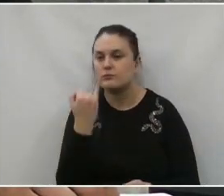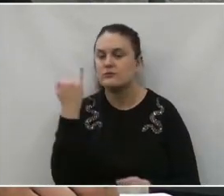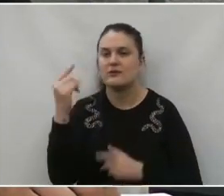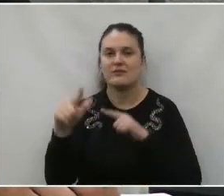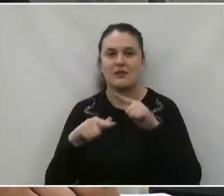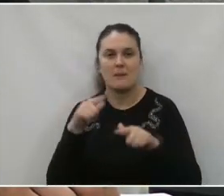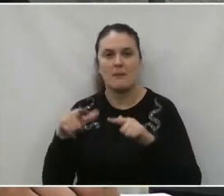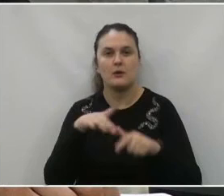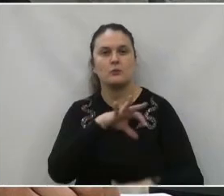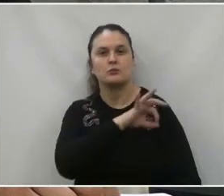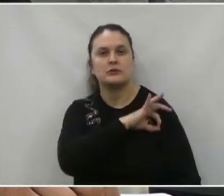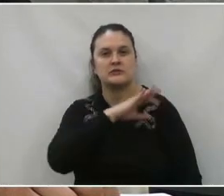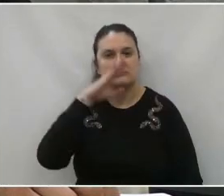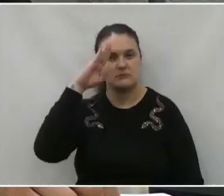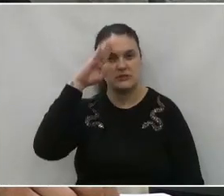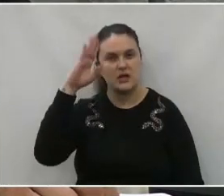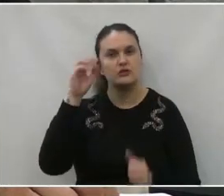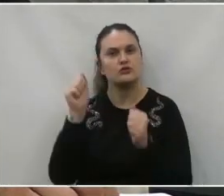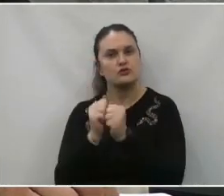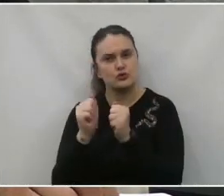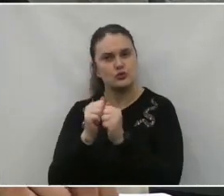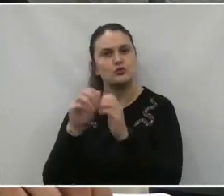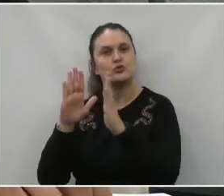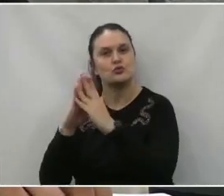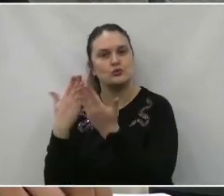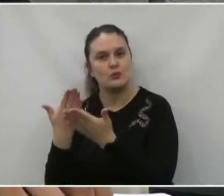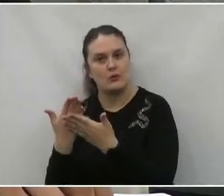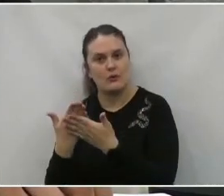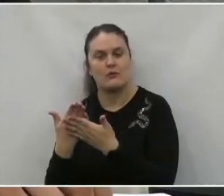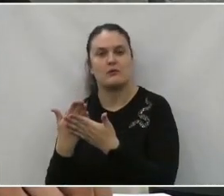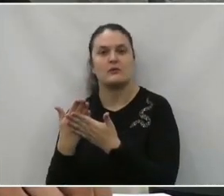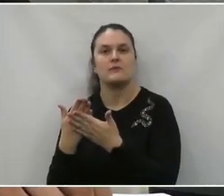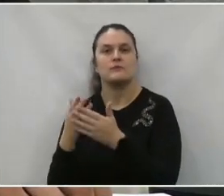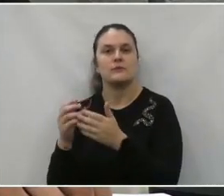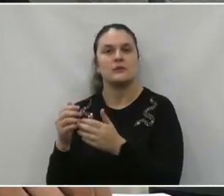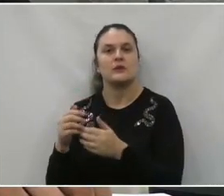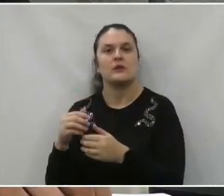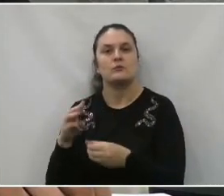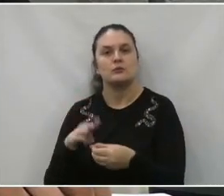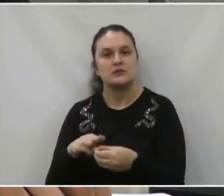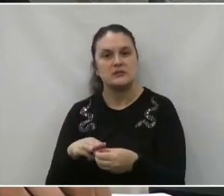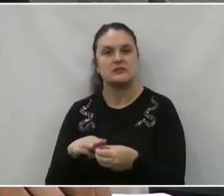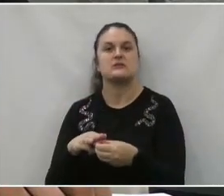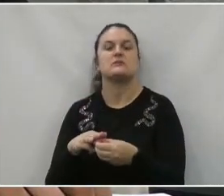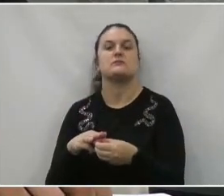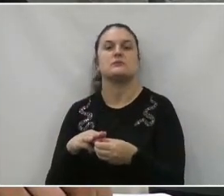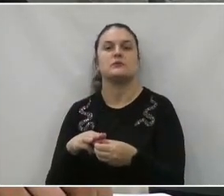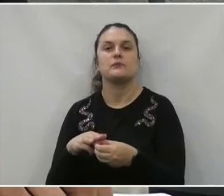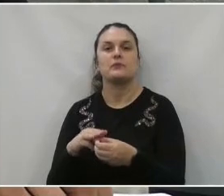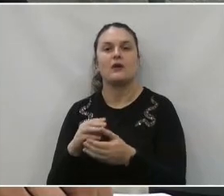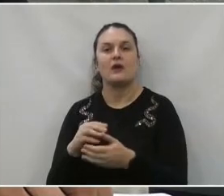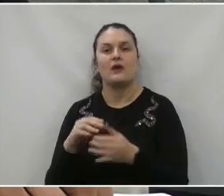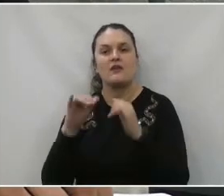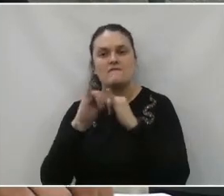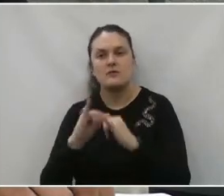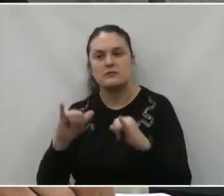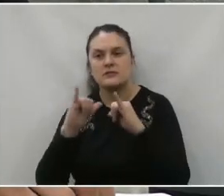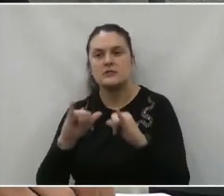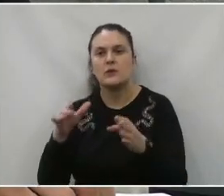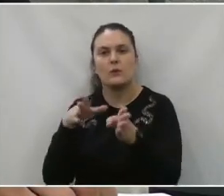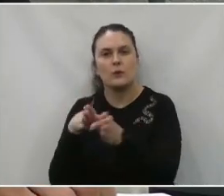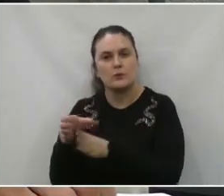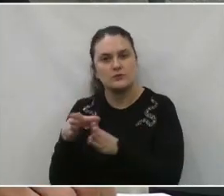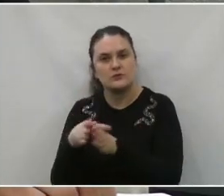da Polícia Militar junto às nossas escolas, junto às escolas municipais, levando a